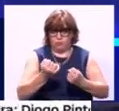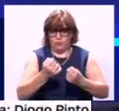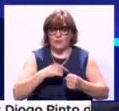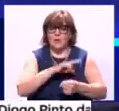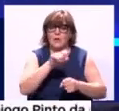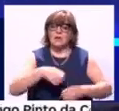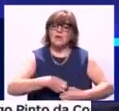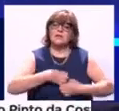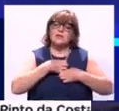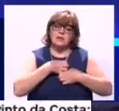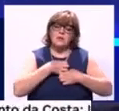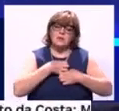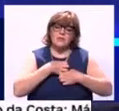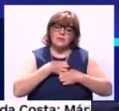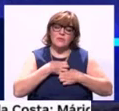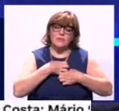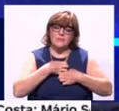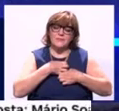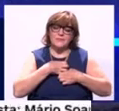que nós sentimos,